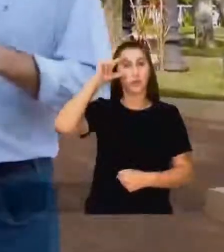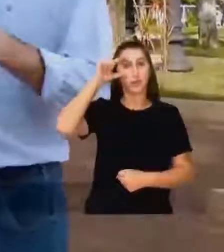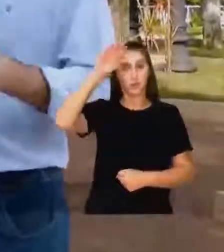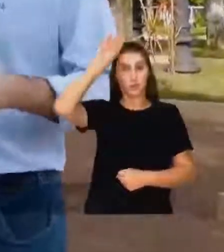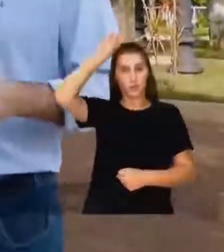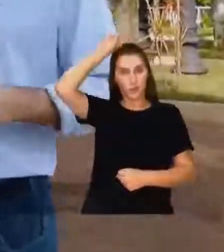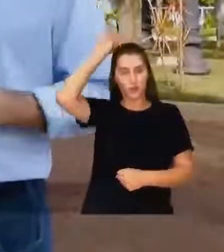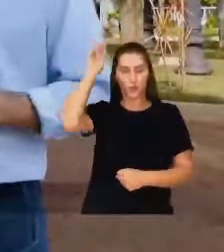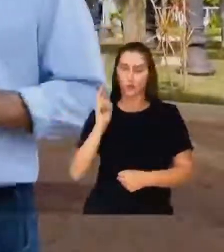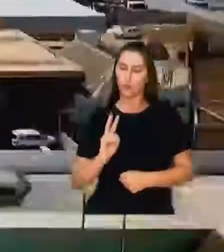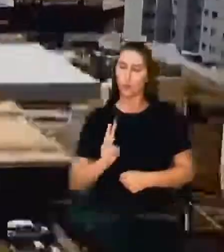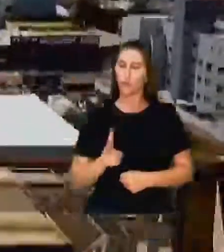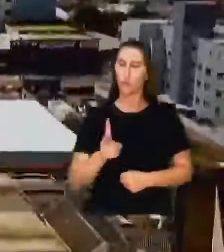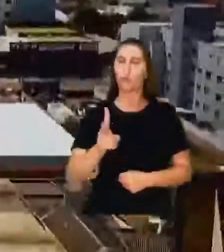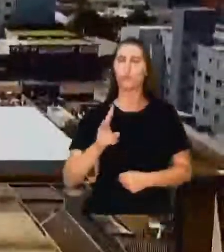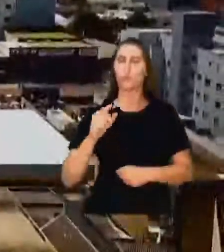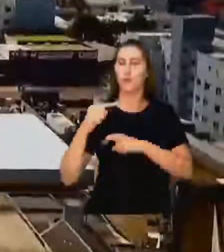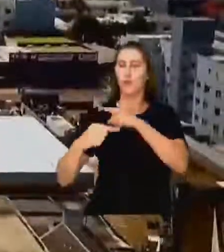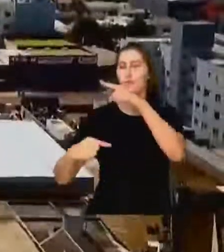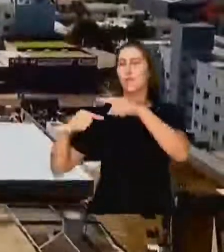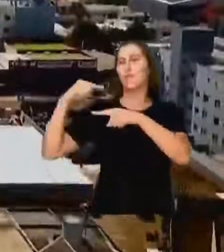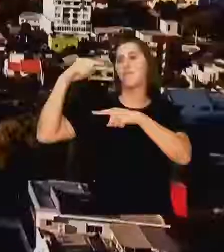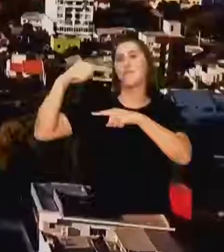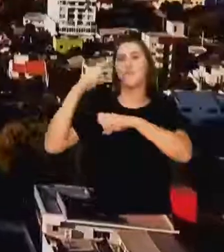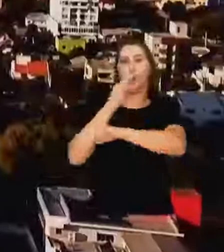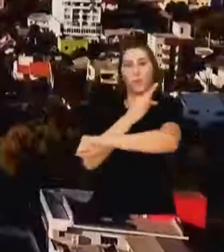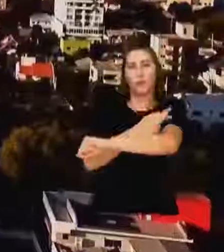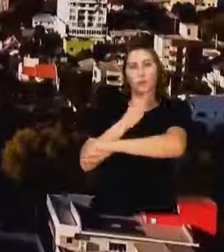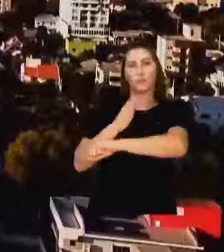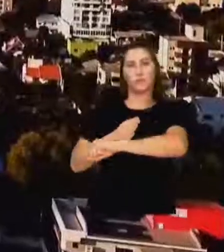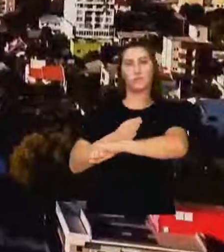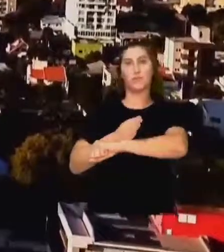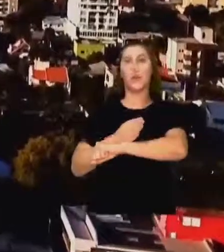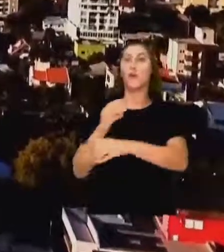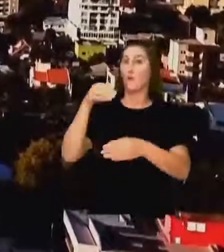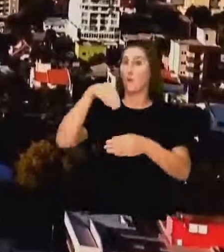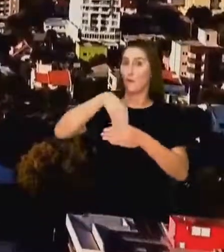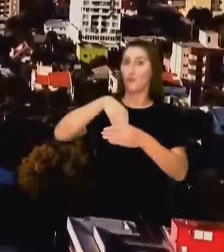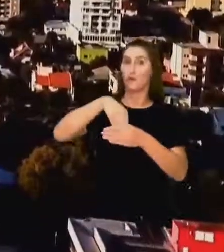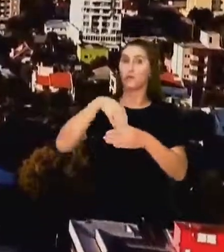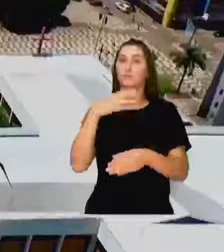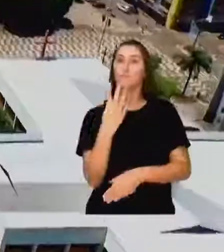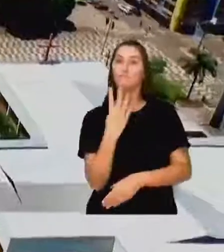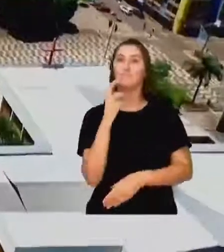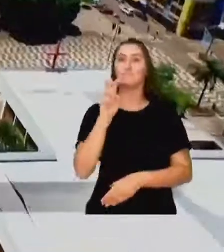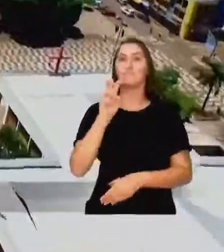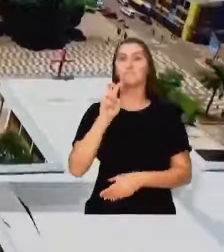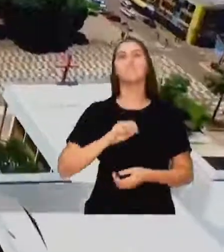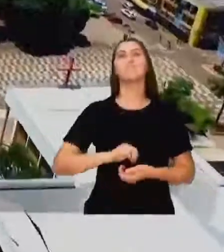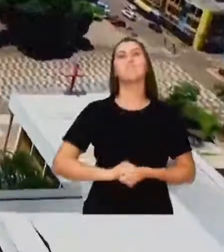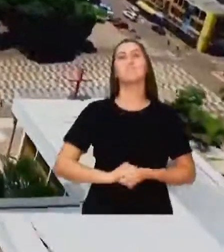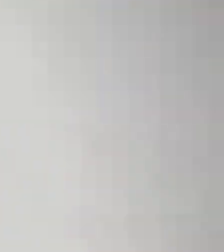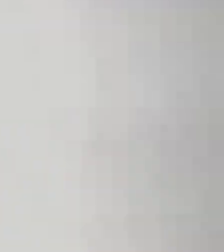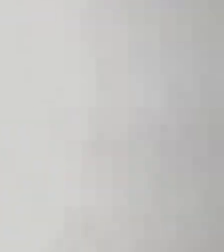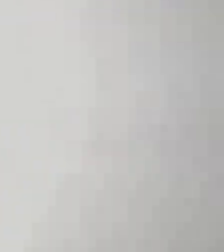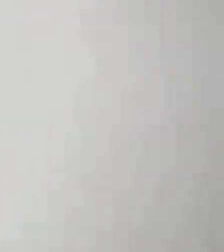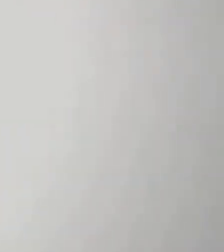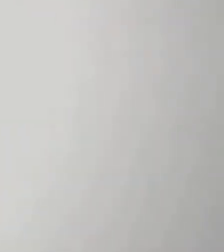Pedrão vão continuar acelerando Beltrão. Vote 45.